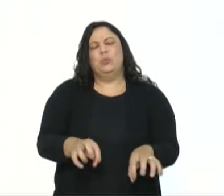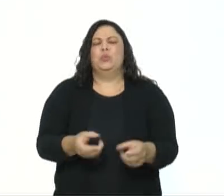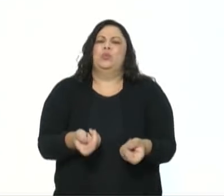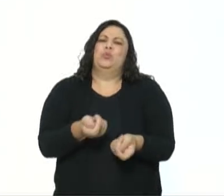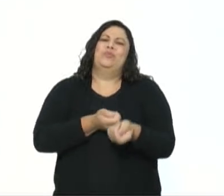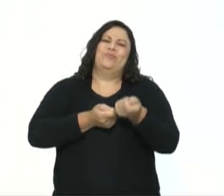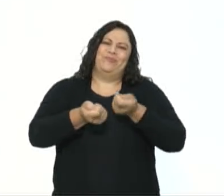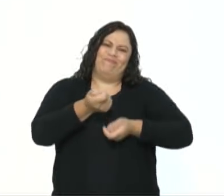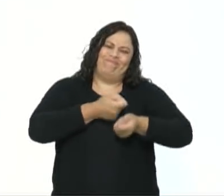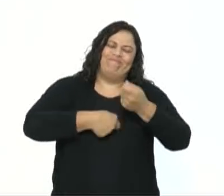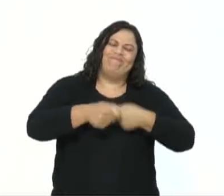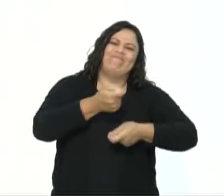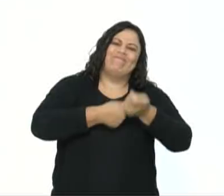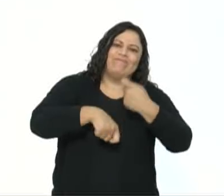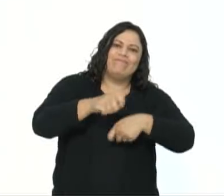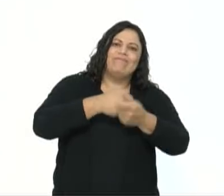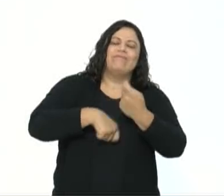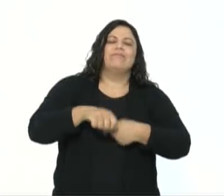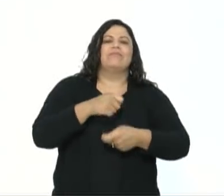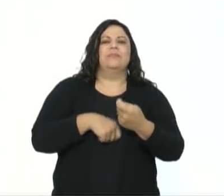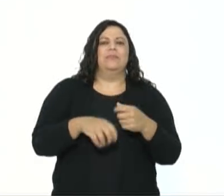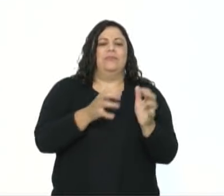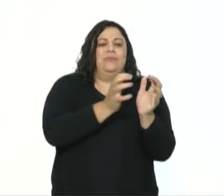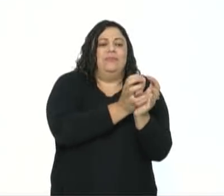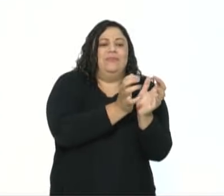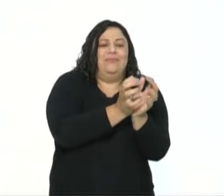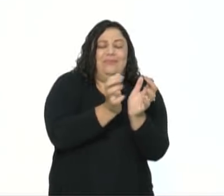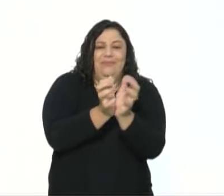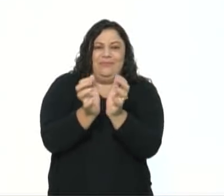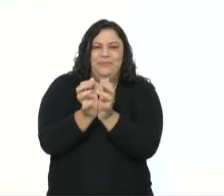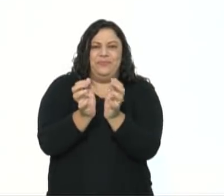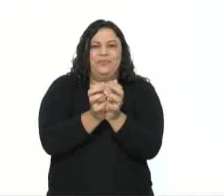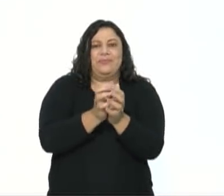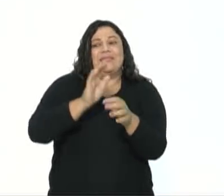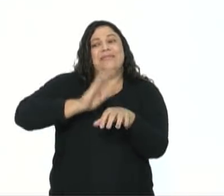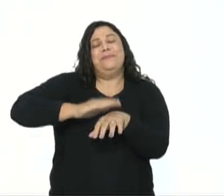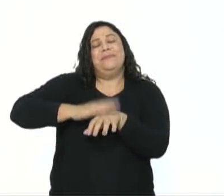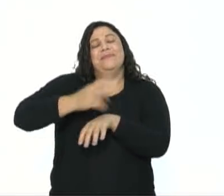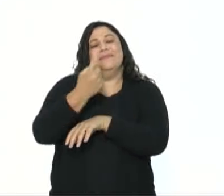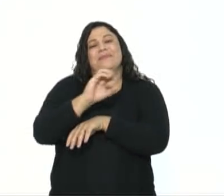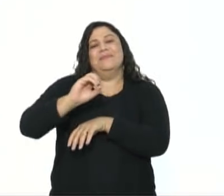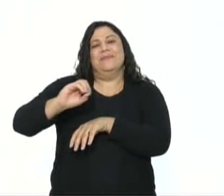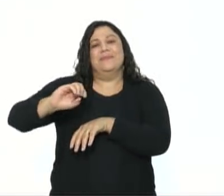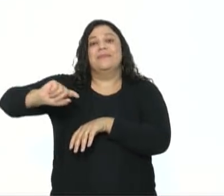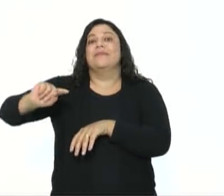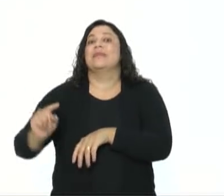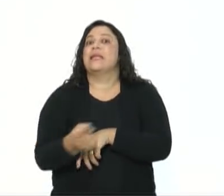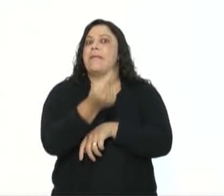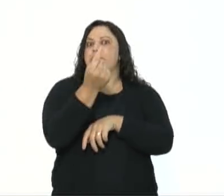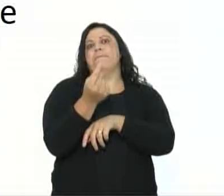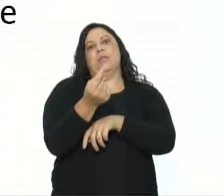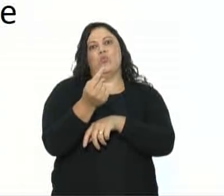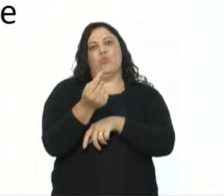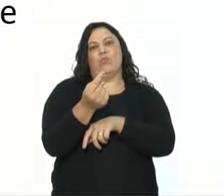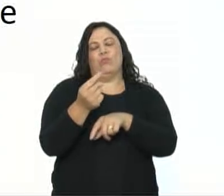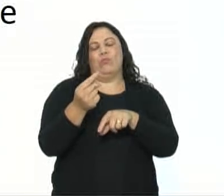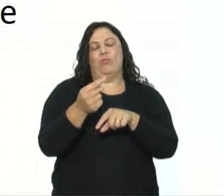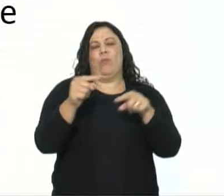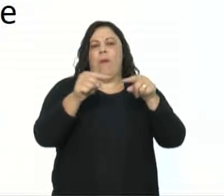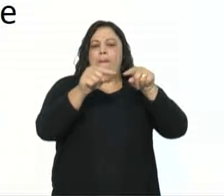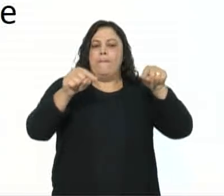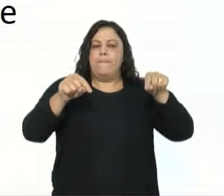hidrelétricas. Suas colônias podem atingir densidades de mais de 100 mil indivíduos por metro quadrado. É bicho pra caramba.